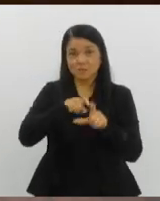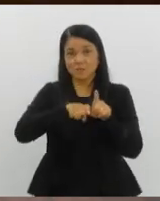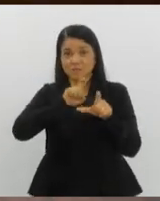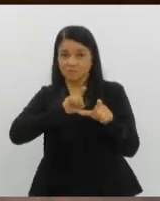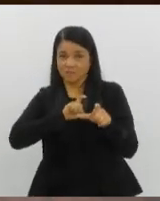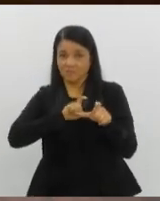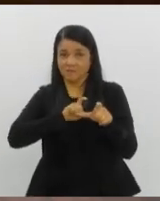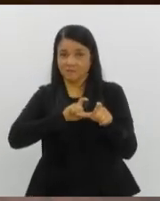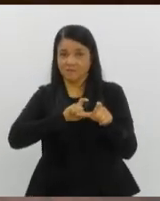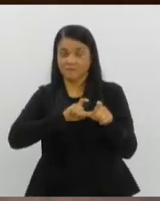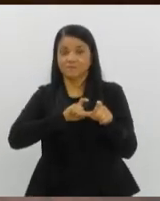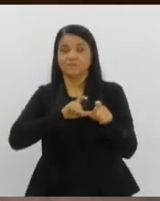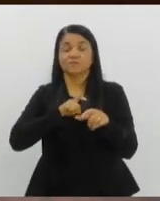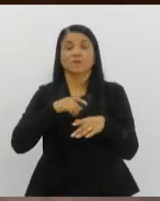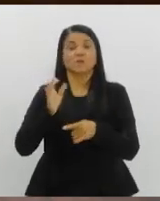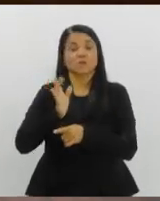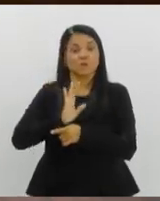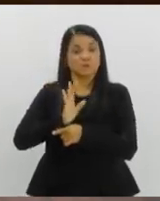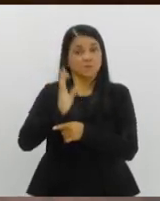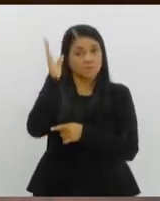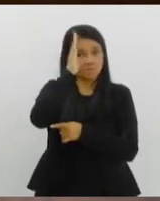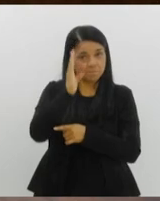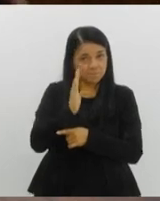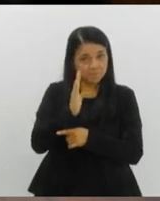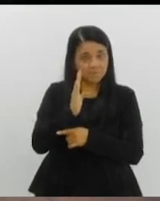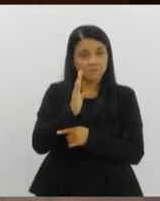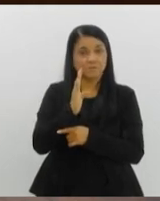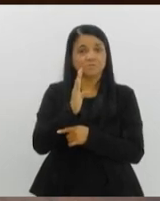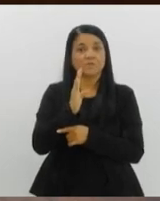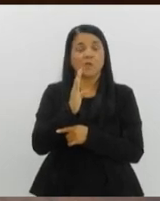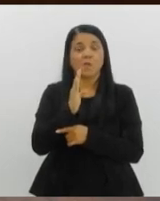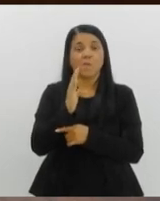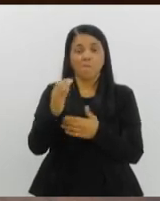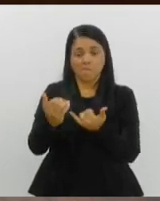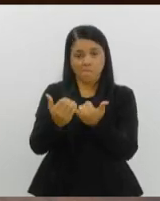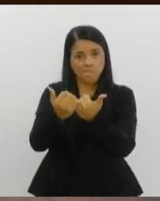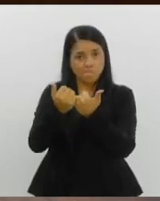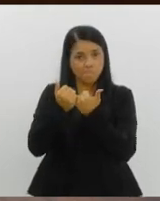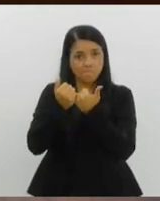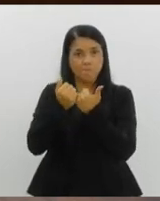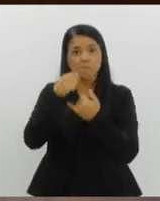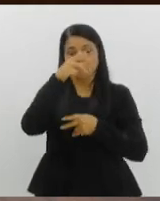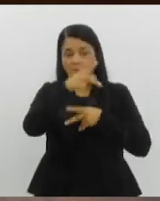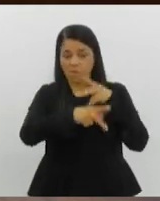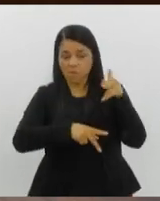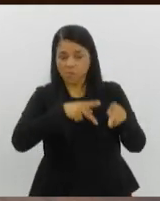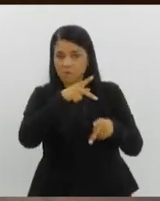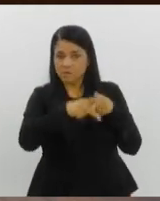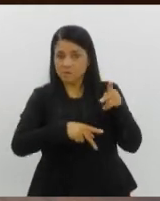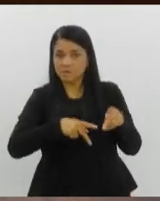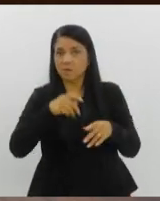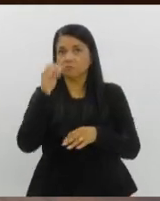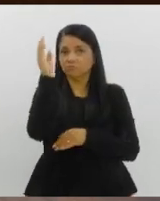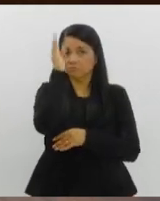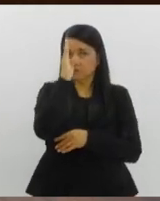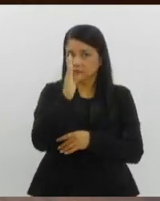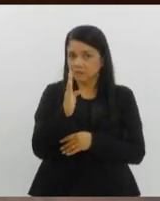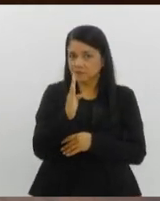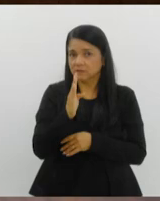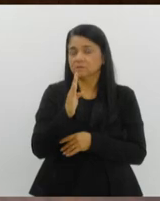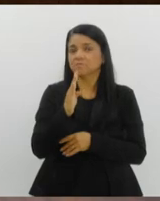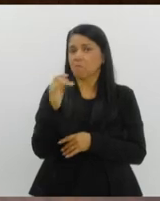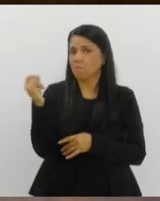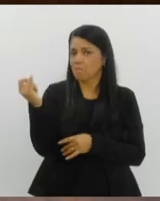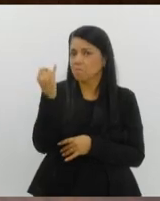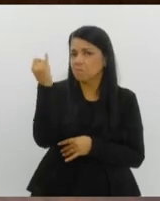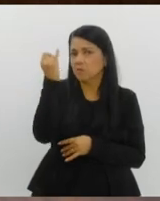independentes. O cinema nacional brasileiro é um patrimônio do povo, um patrimônio nacional. É muito